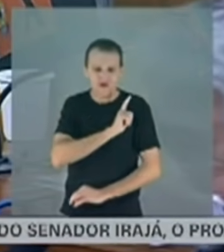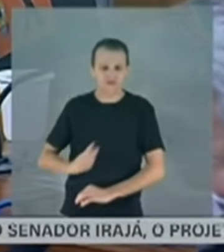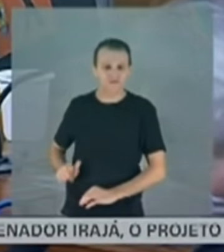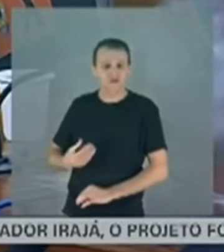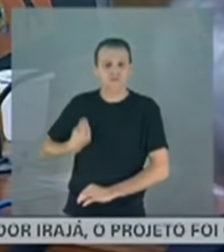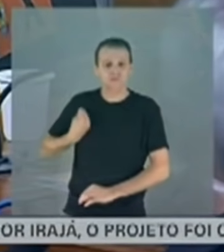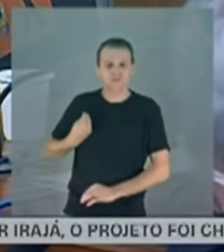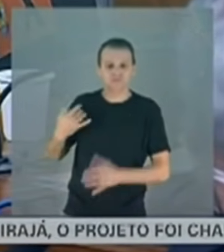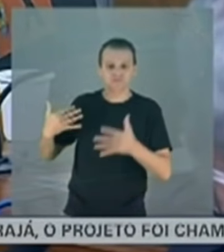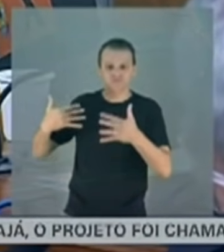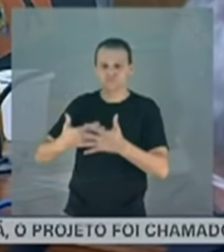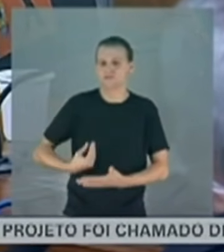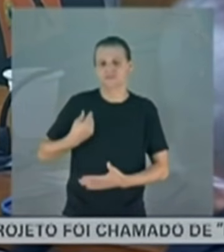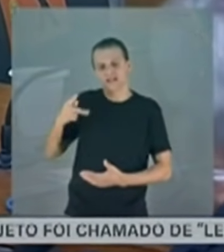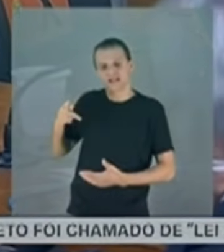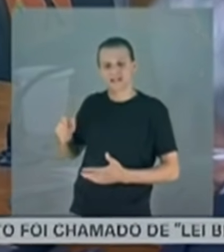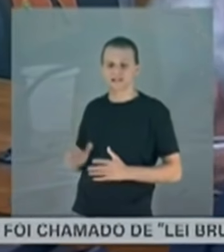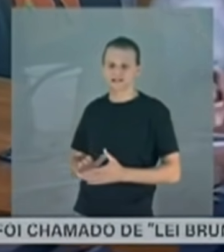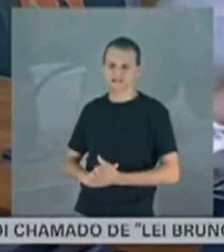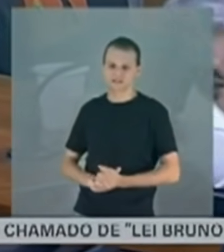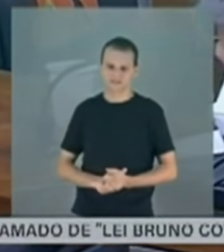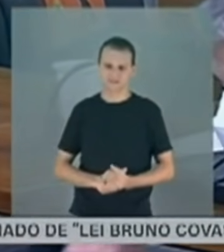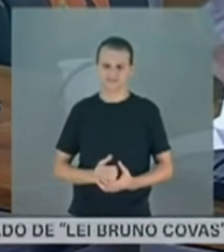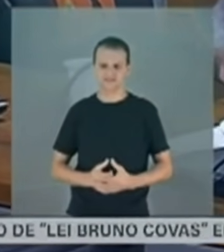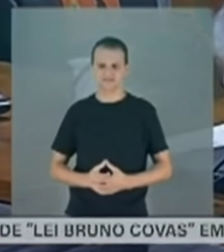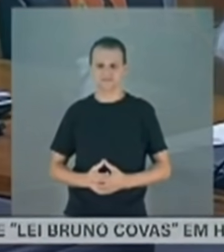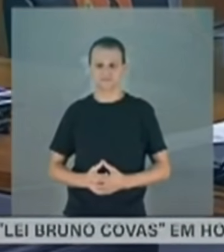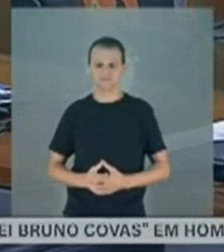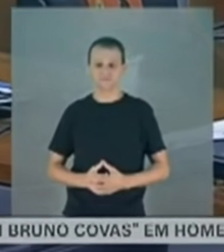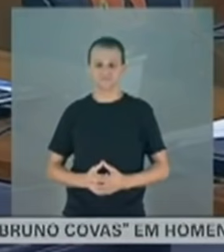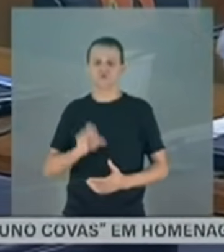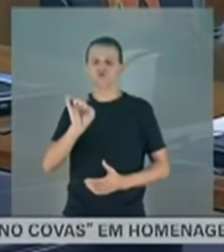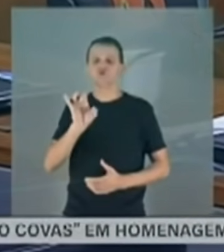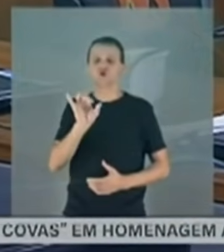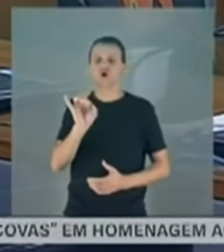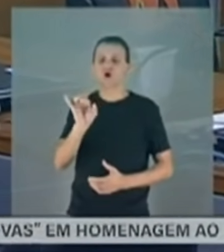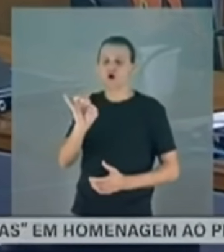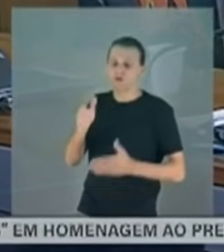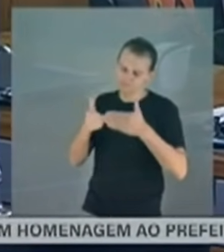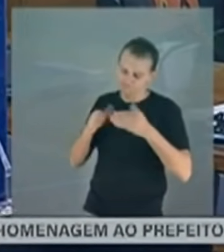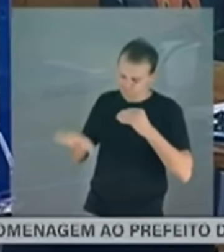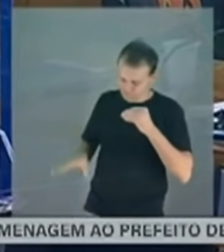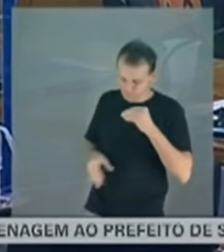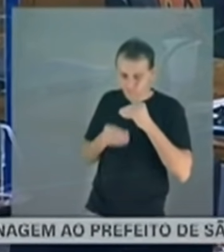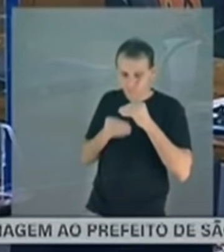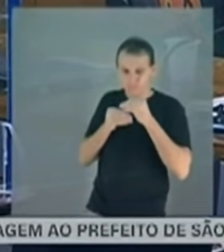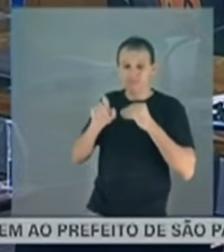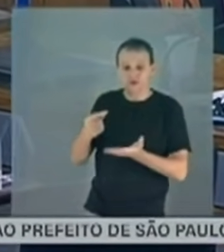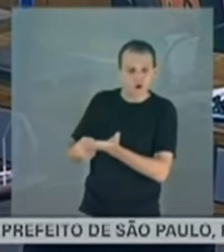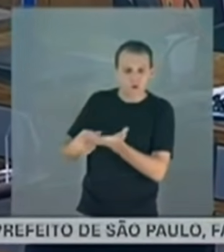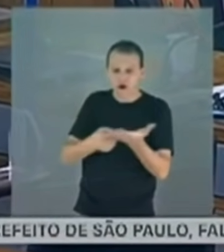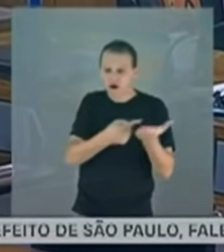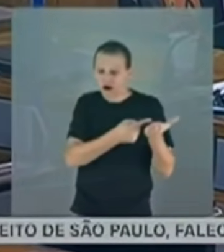o homem fatal da vida dele. Não, pode que ser isso. Presidente, longe me permita disso, fazer apenas isso. Uma ponderação no sentido de dizer que o acordo costurado por